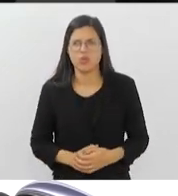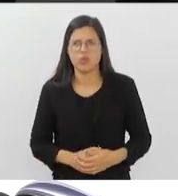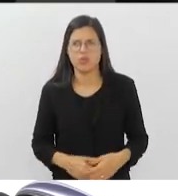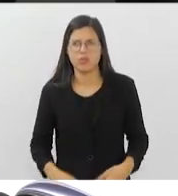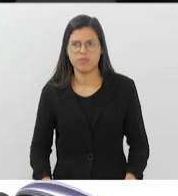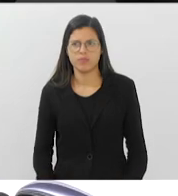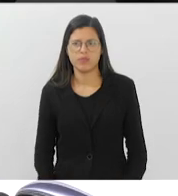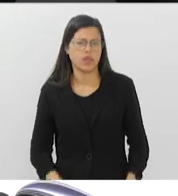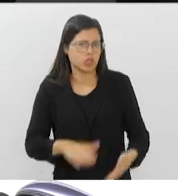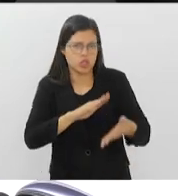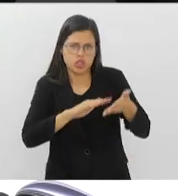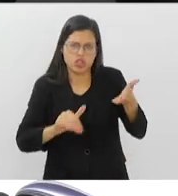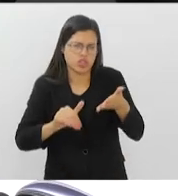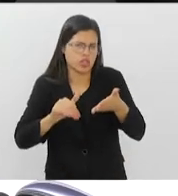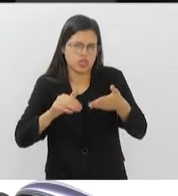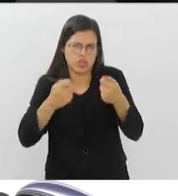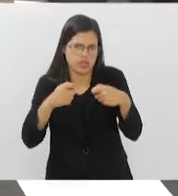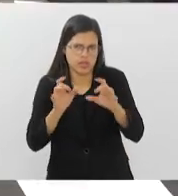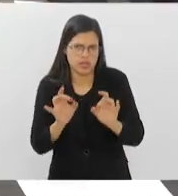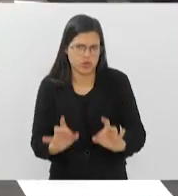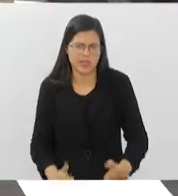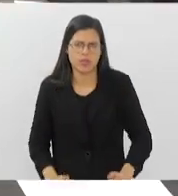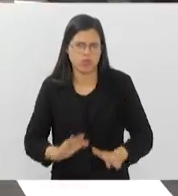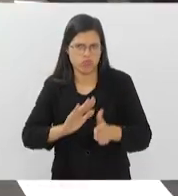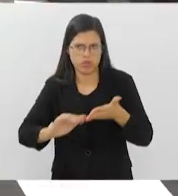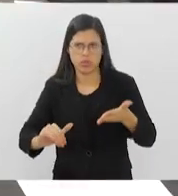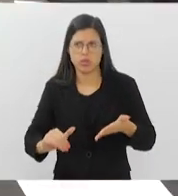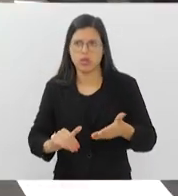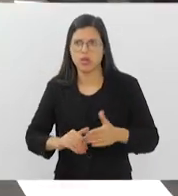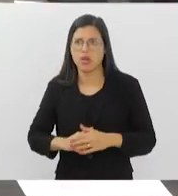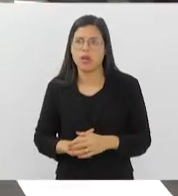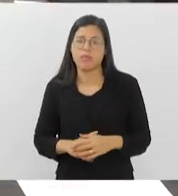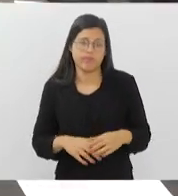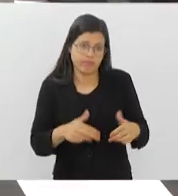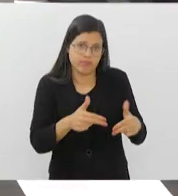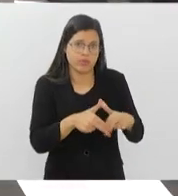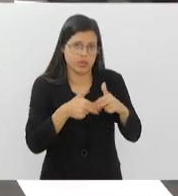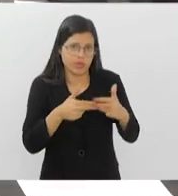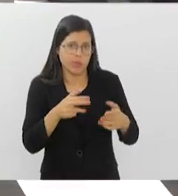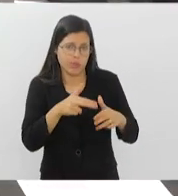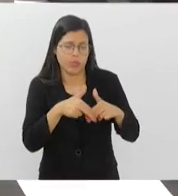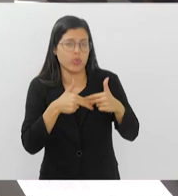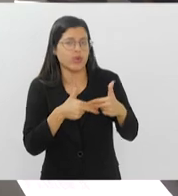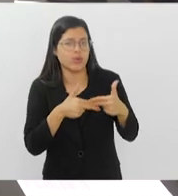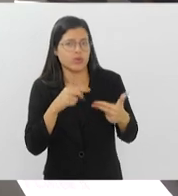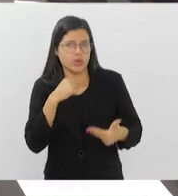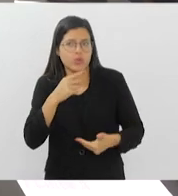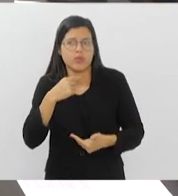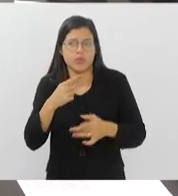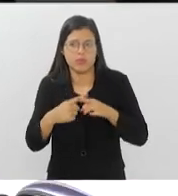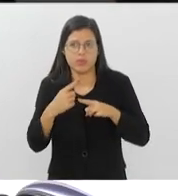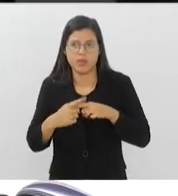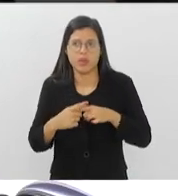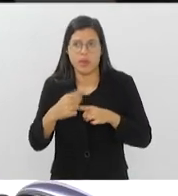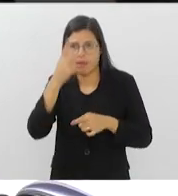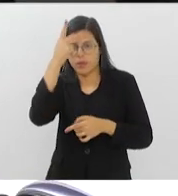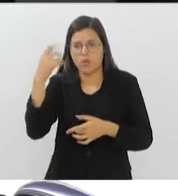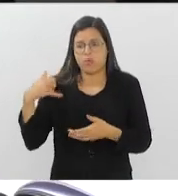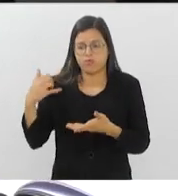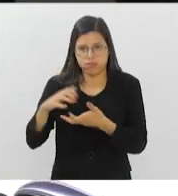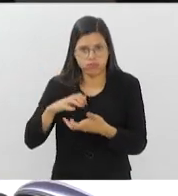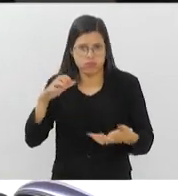paira a dúvida. Porque pode ter. A verdade é essa. Sim, o idoso tem necessidades especiais. Sim, querido, mas então pode a ótica... É, não, por isso que eu